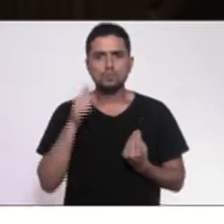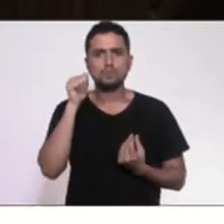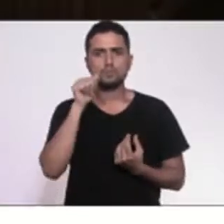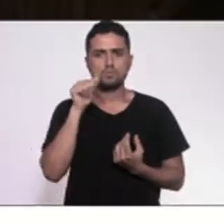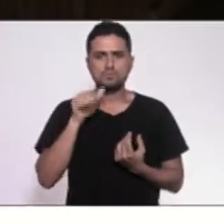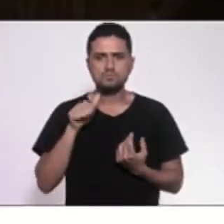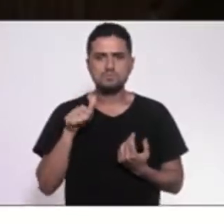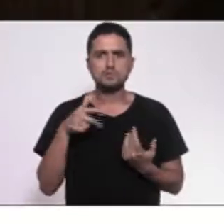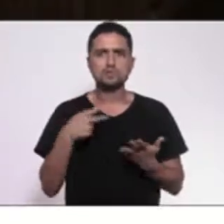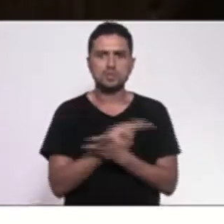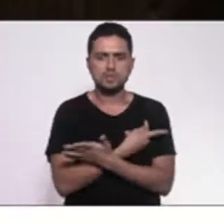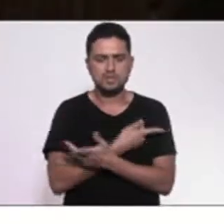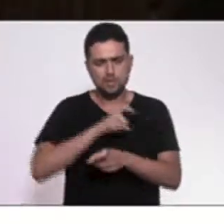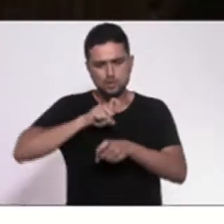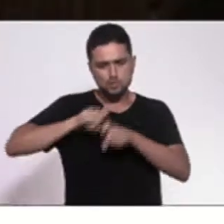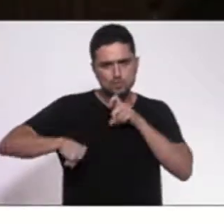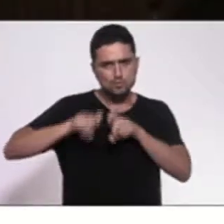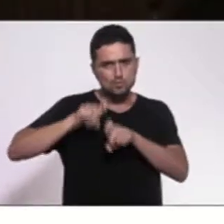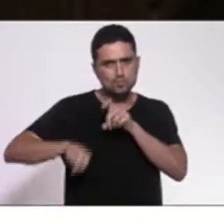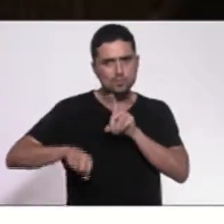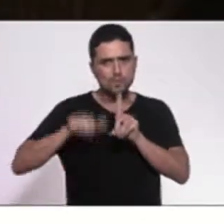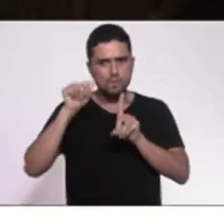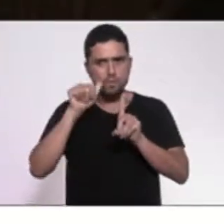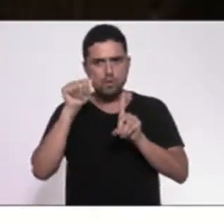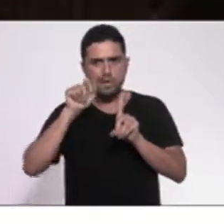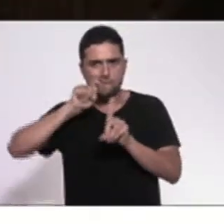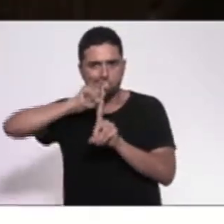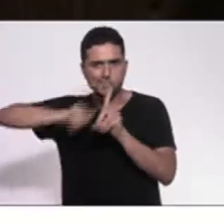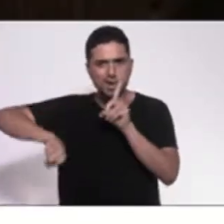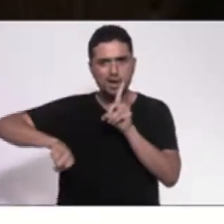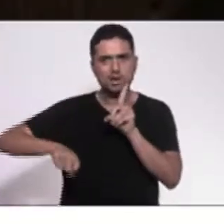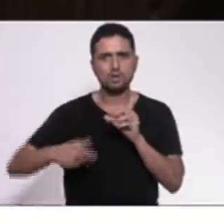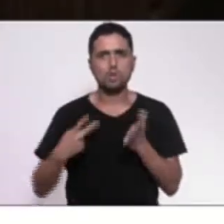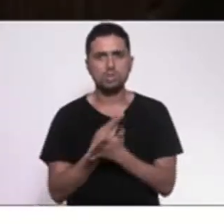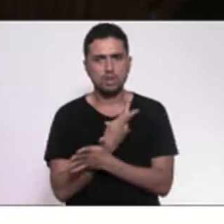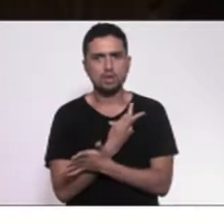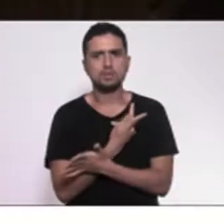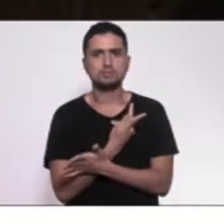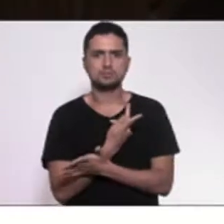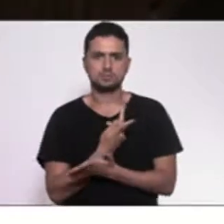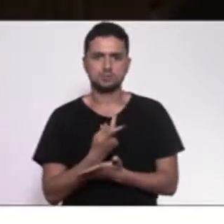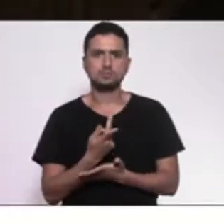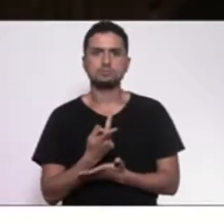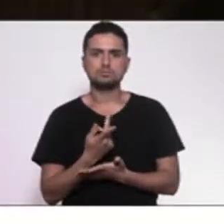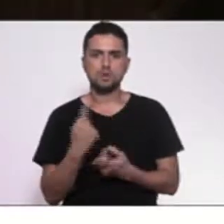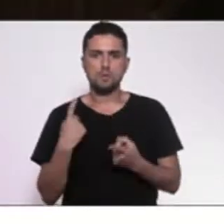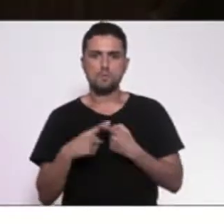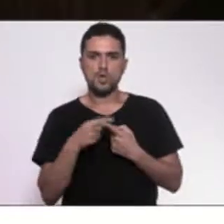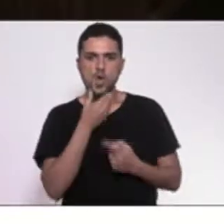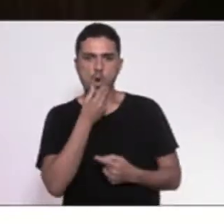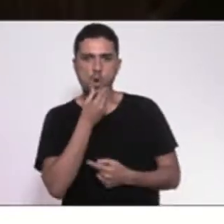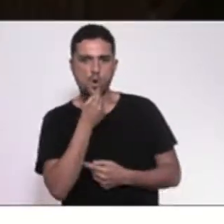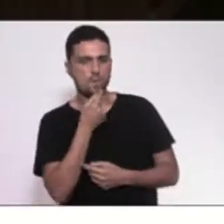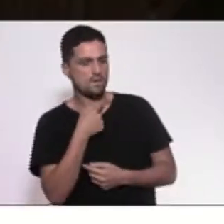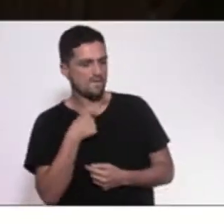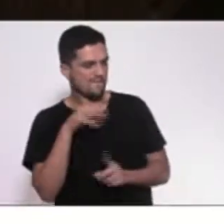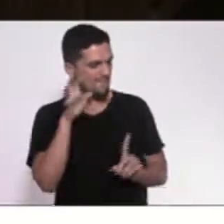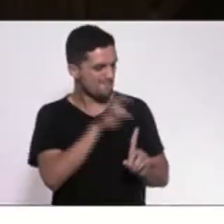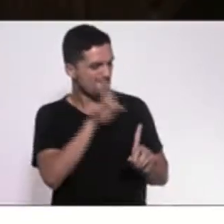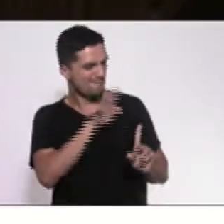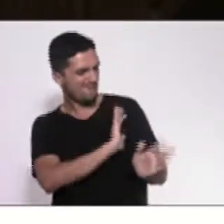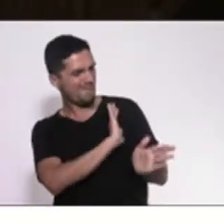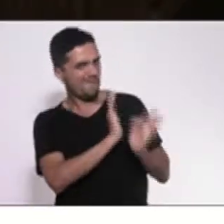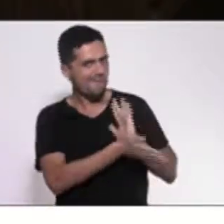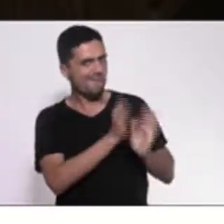são estupradas no estupro corretivo para que passem a gostar sexualmente de